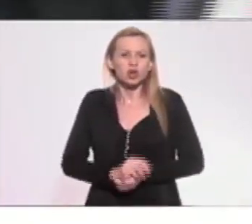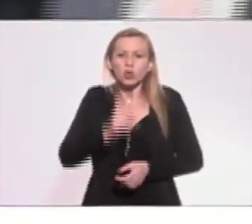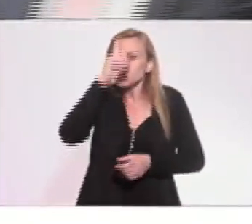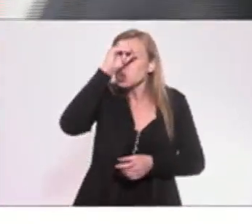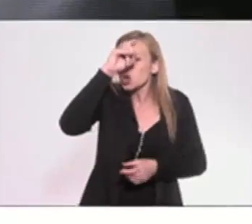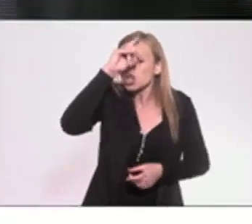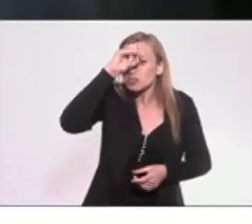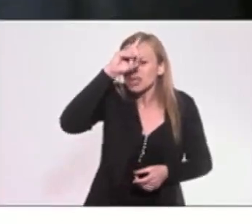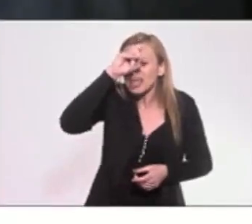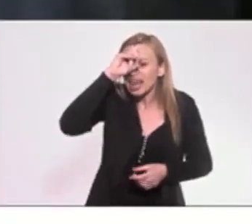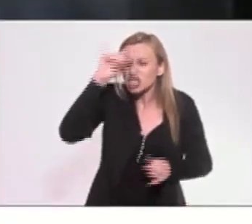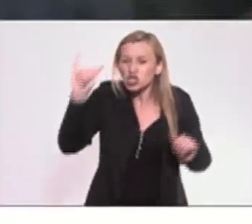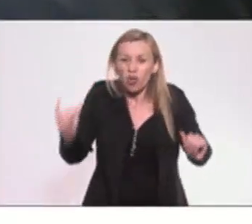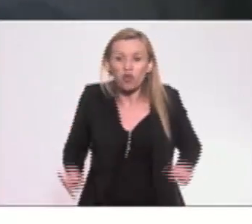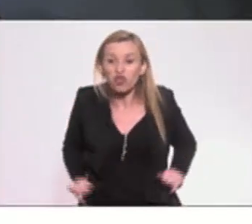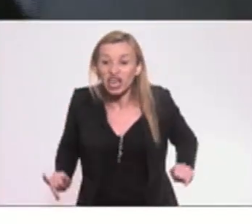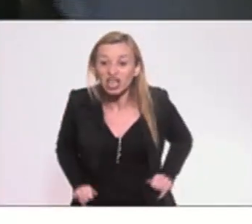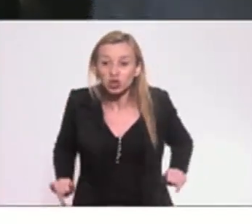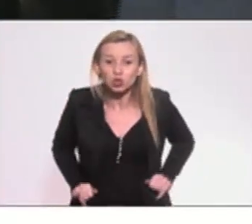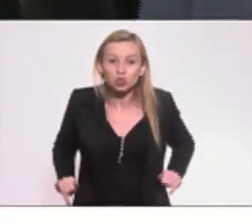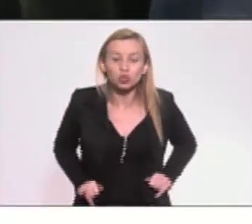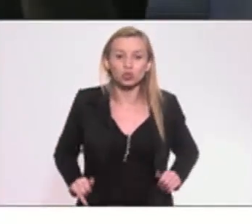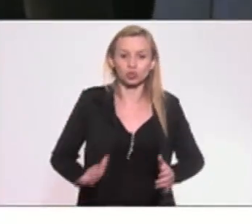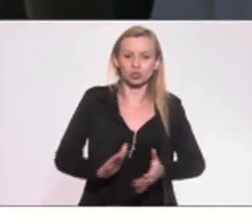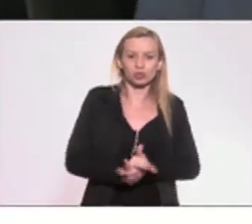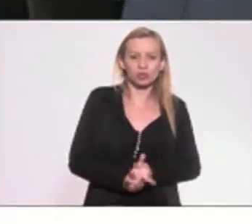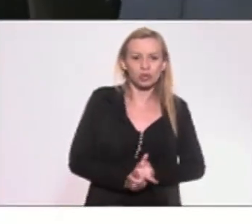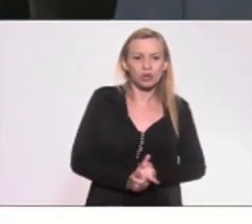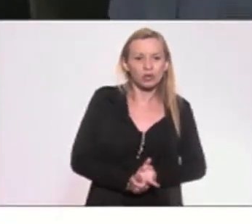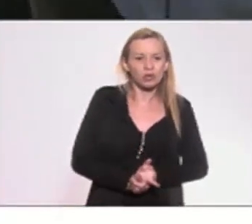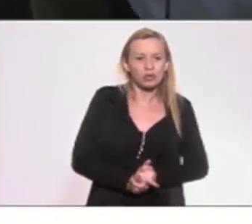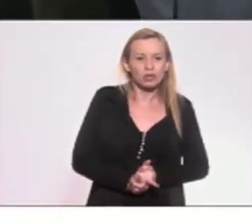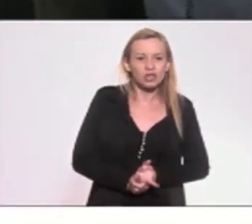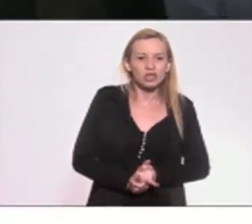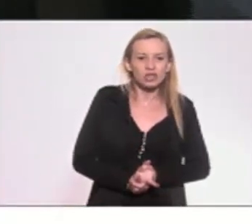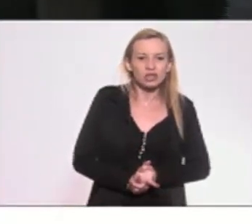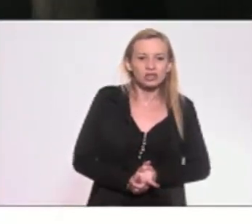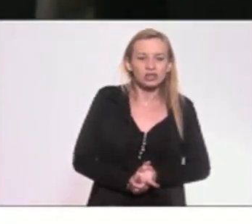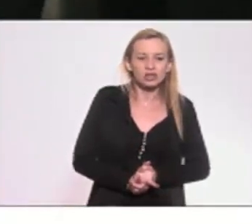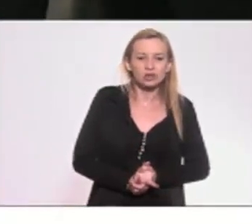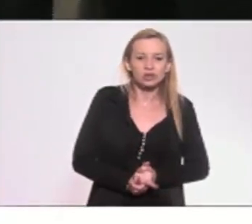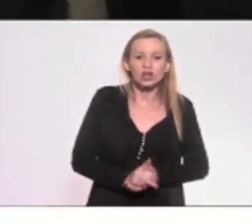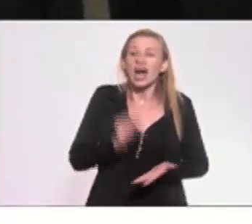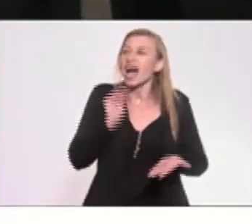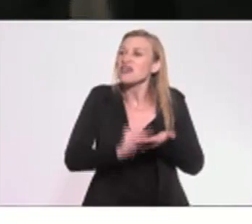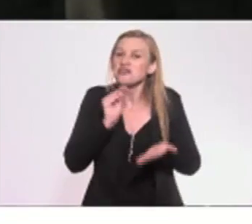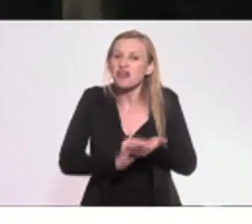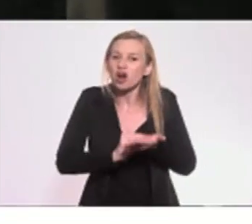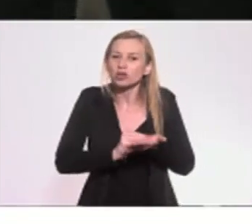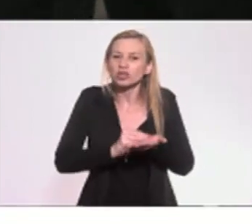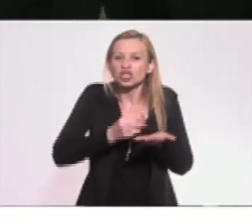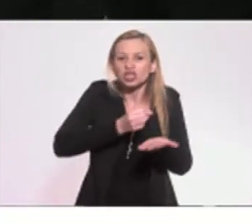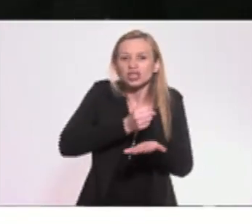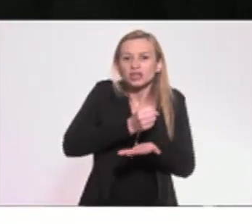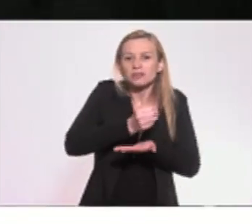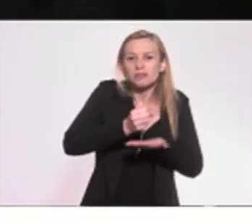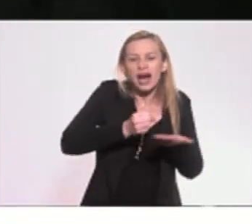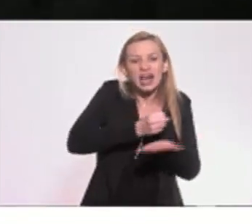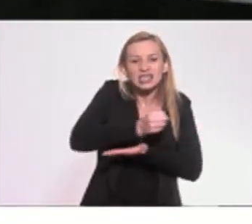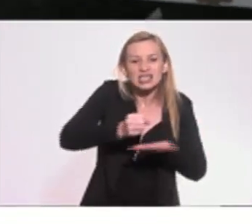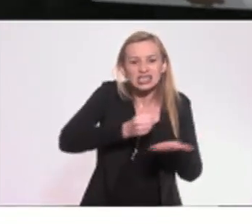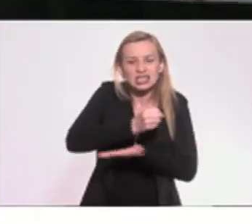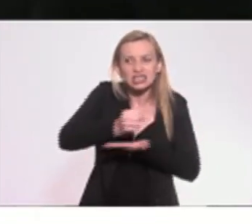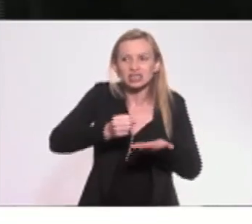hospitais sucateados, nem mesmo a falta de infraestrutura,